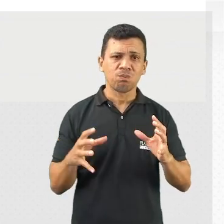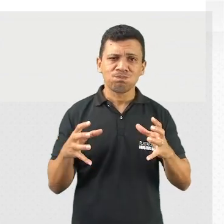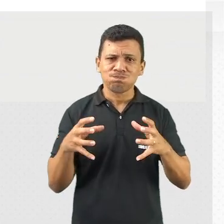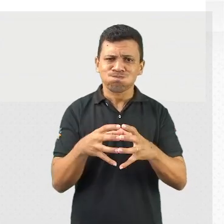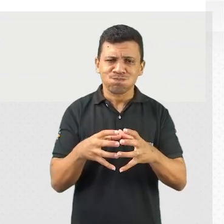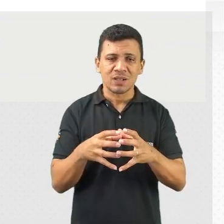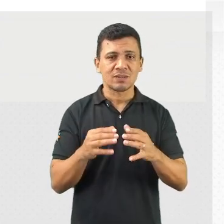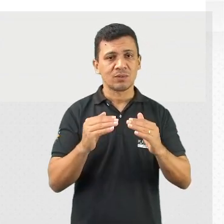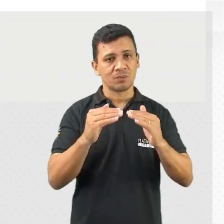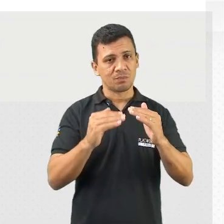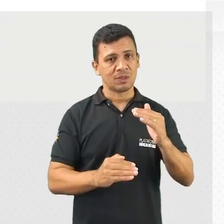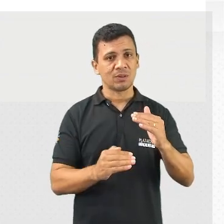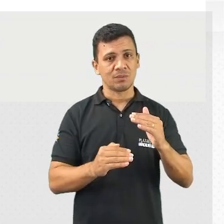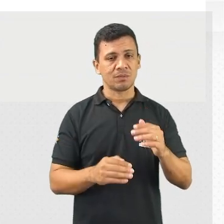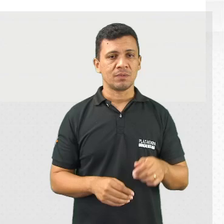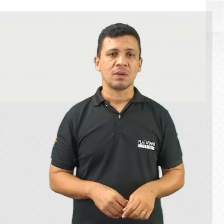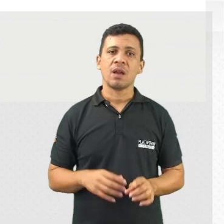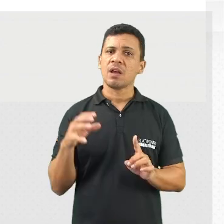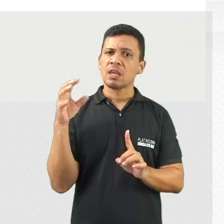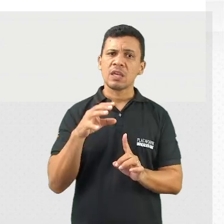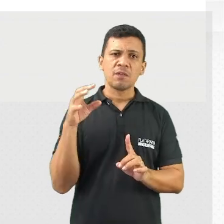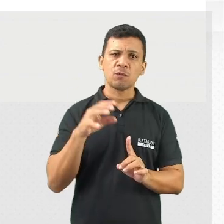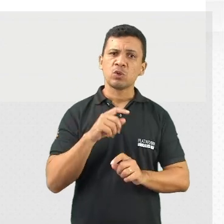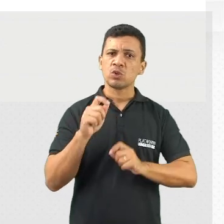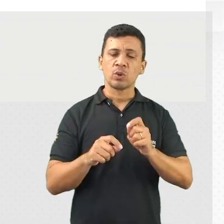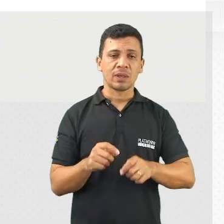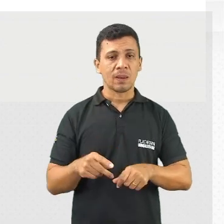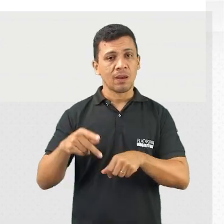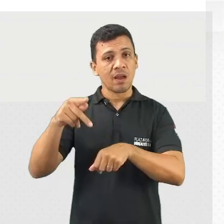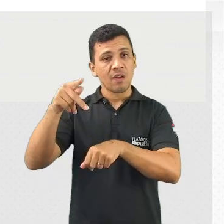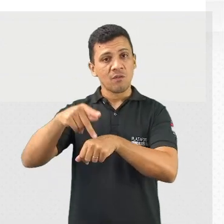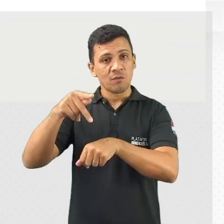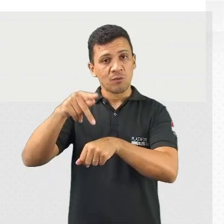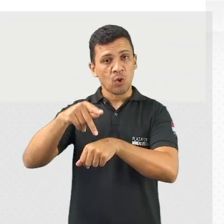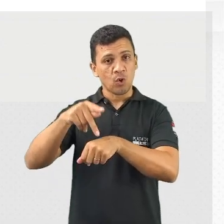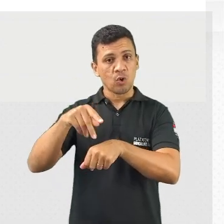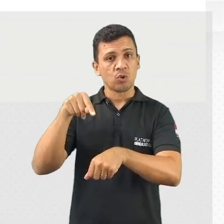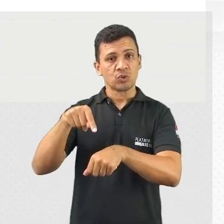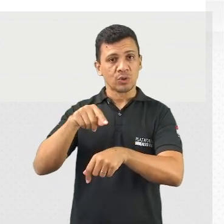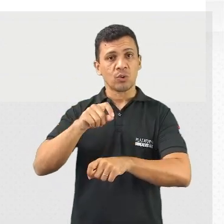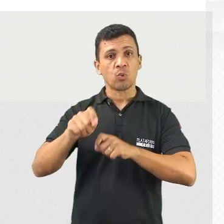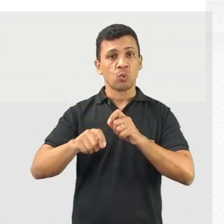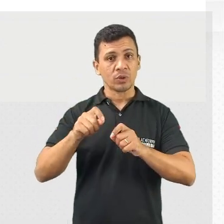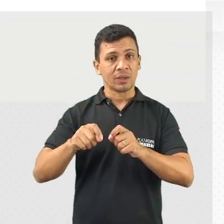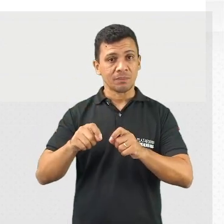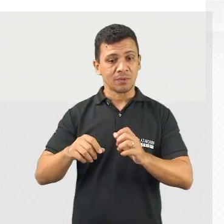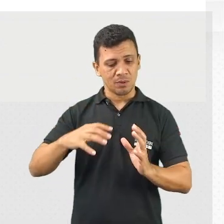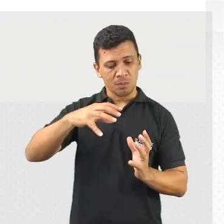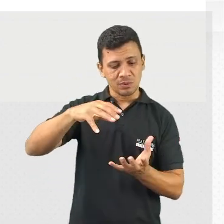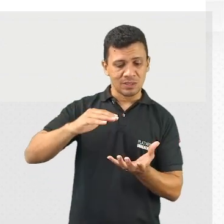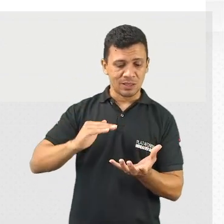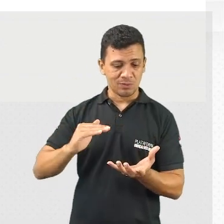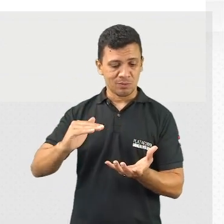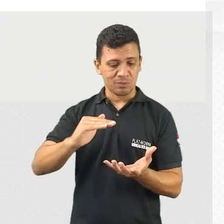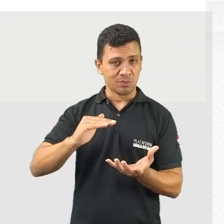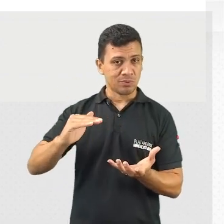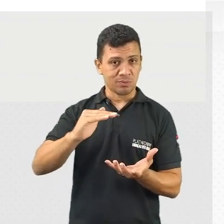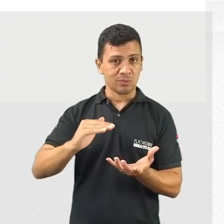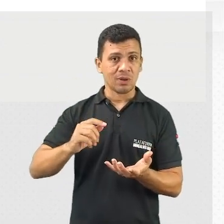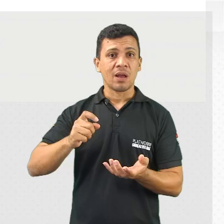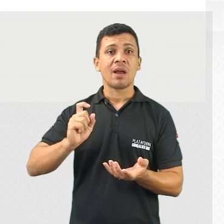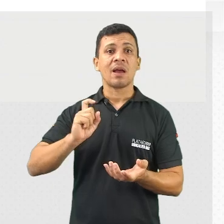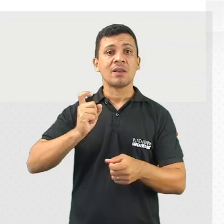pressão. Isso influencia para que as nossas rochas sejam, consequentemente, na superfície,